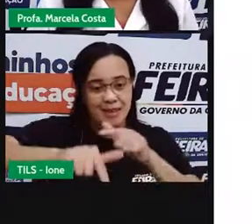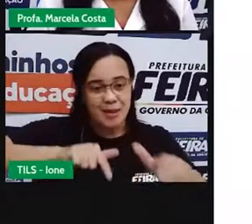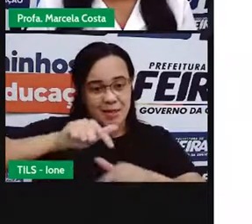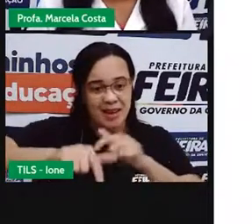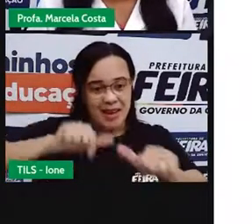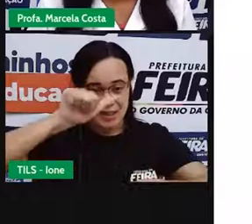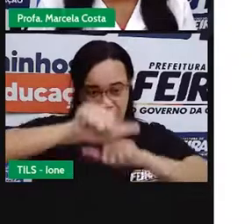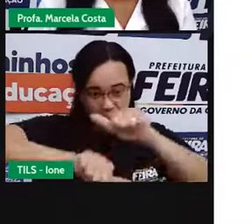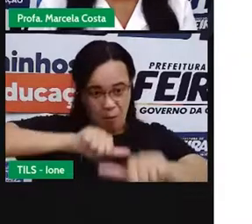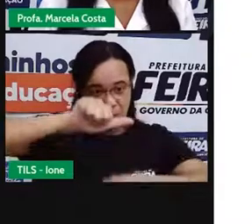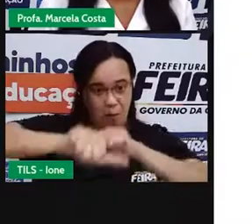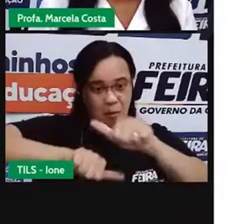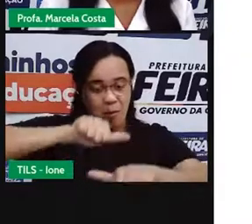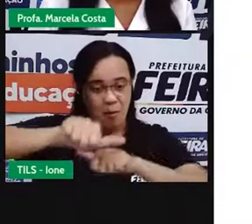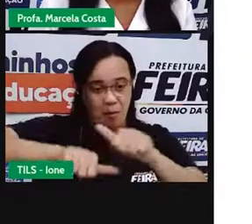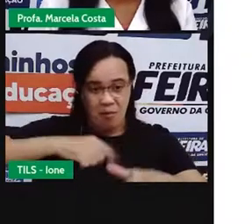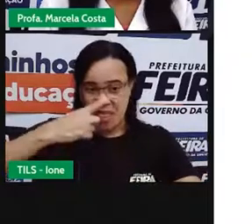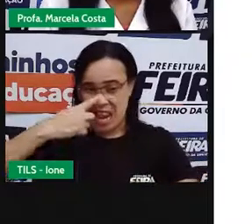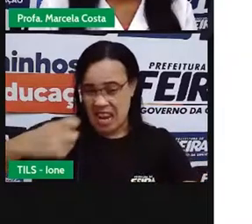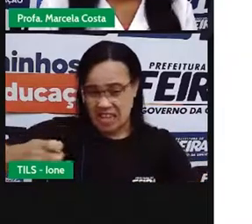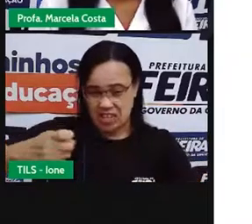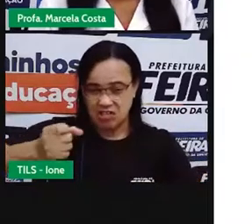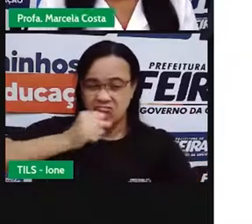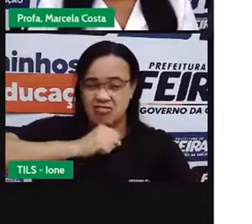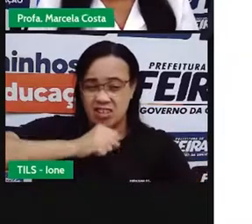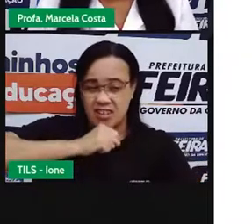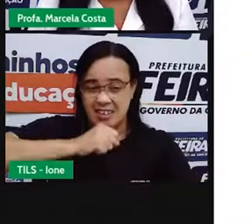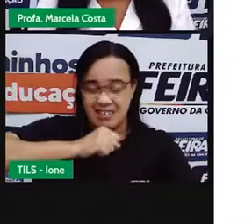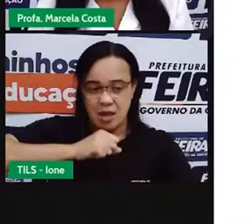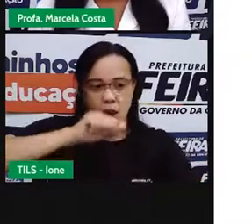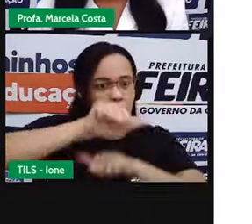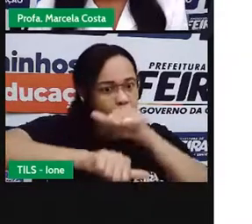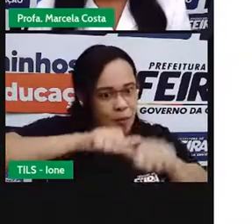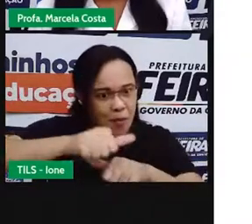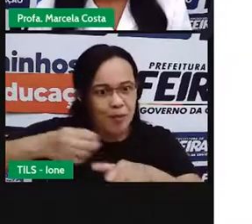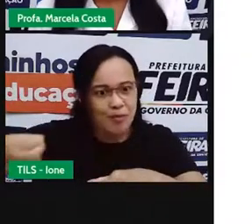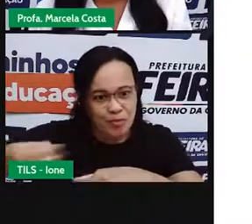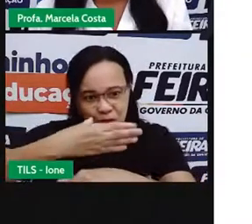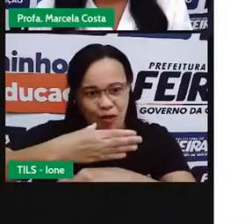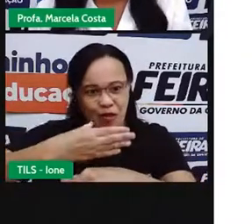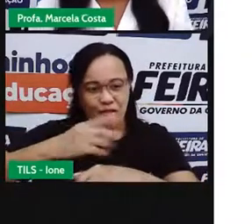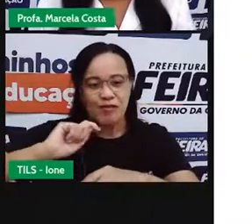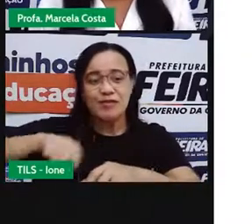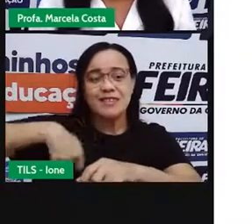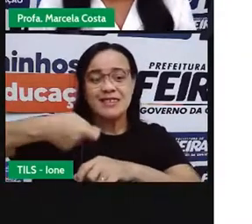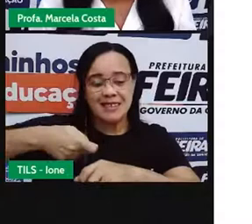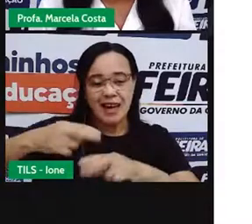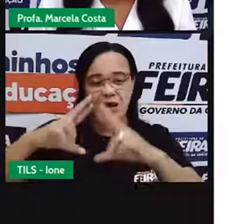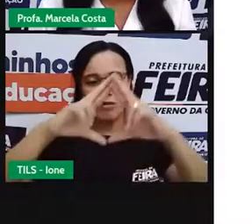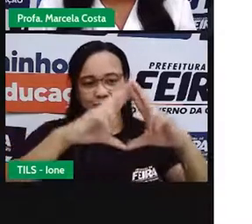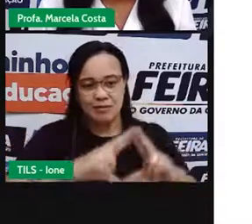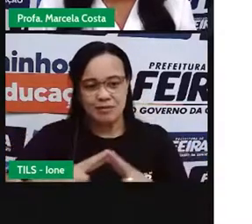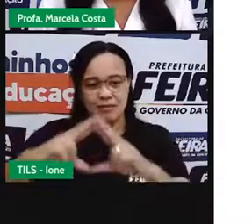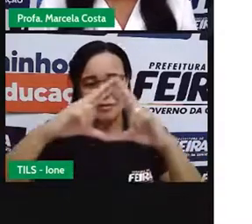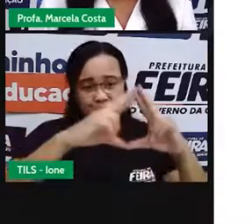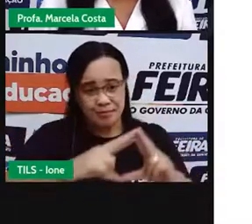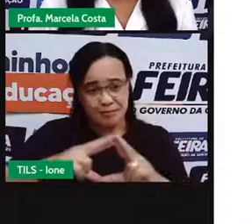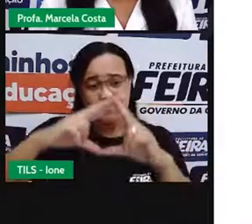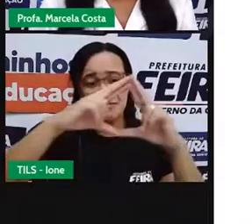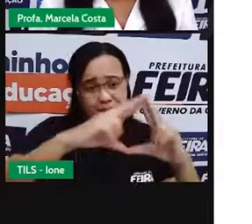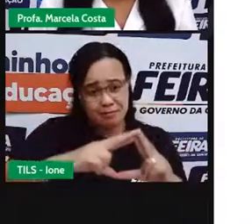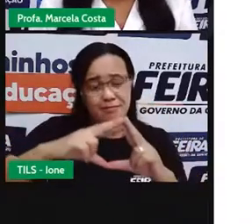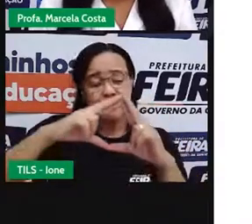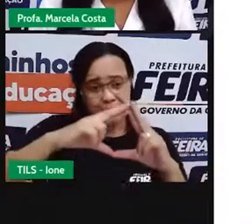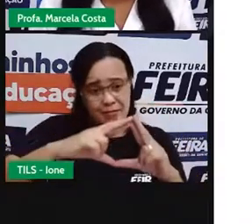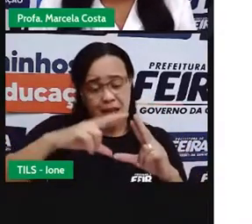a cooperativas de reciclagem. Inclusive, aqui na nossa cidade, Feira de Santana,